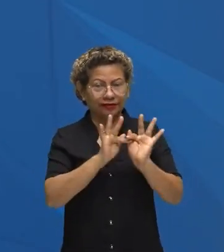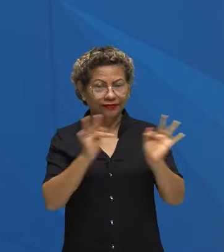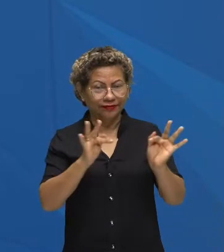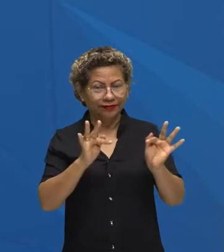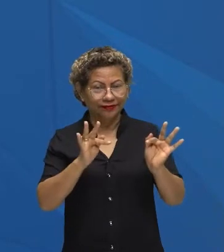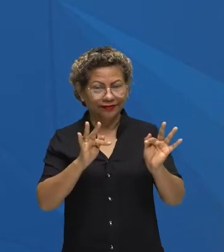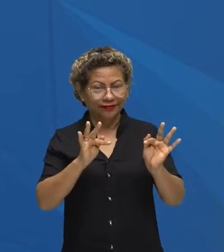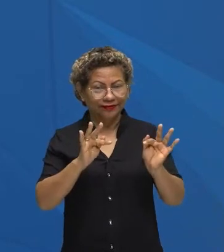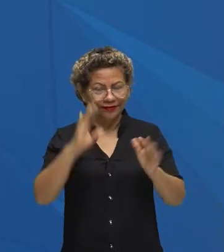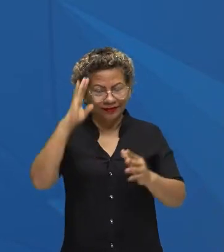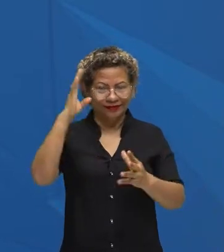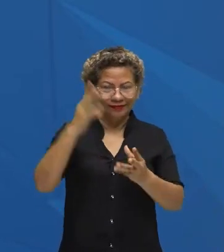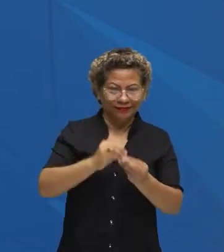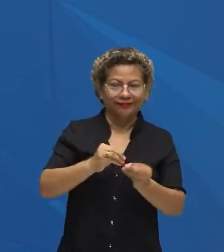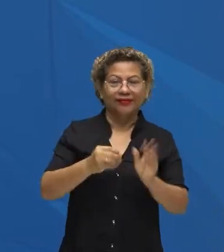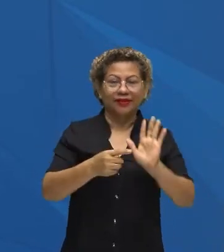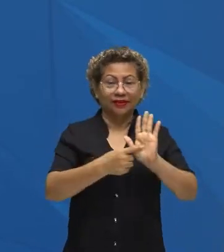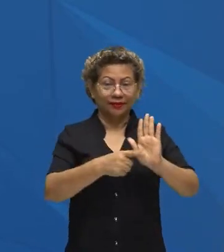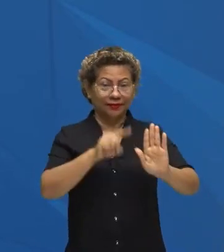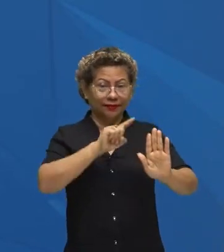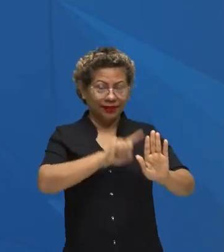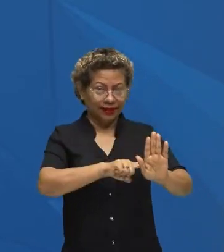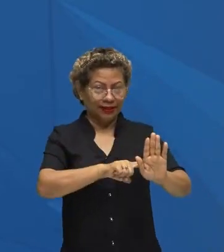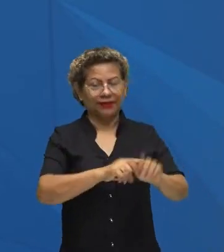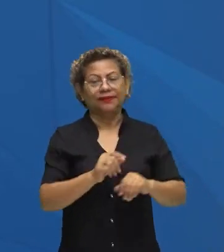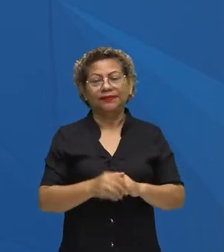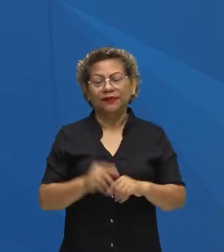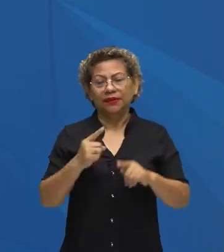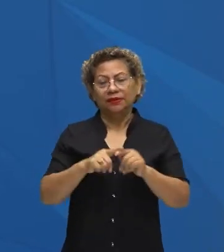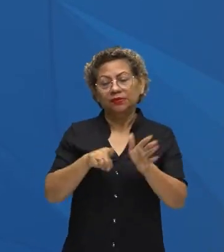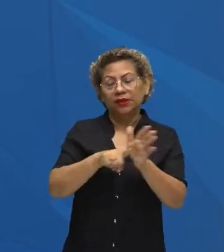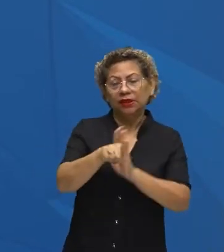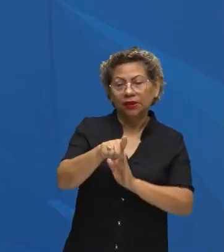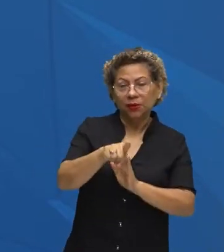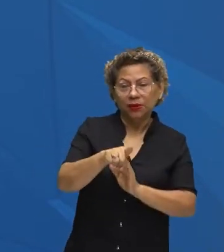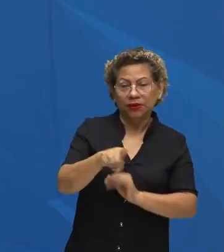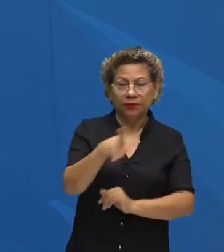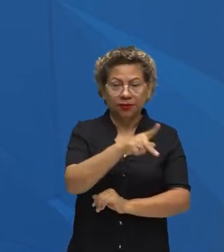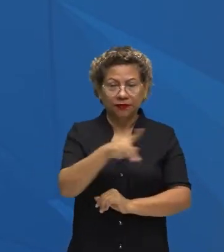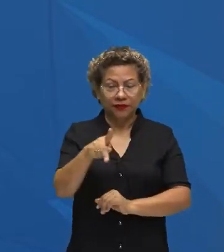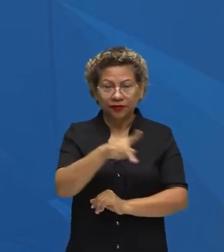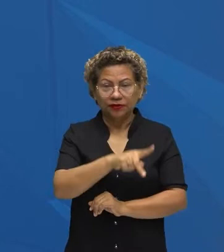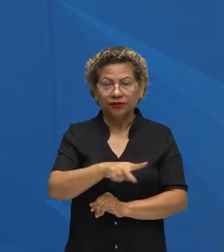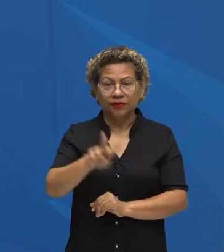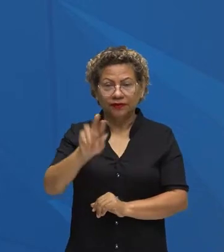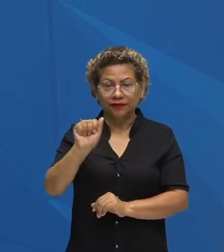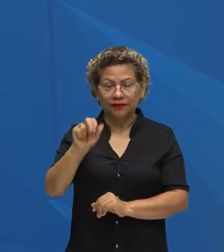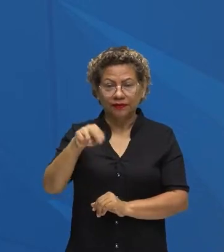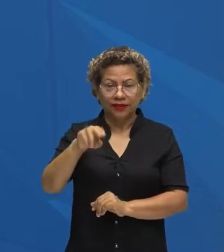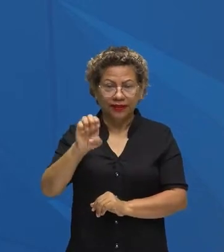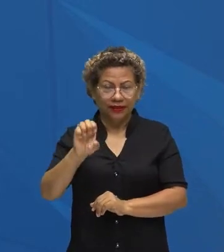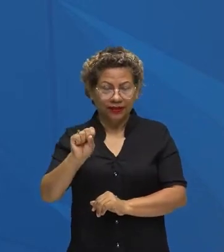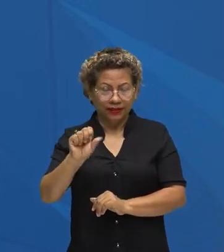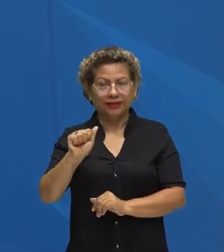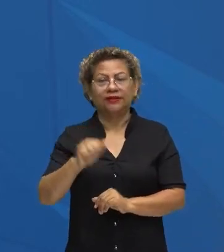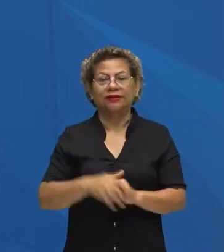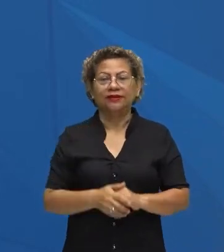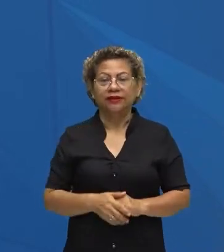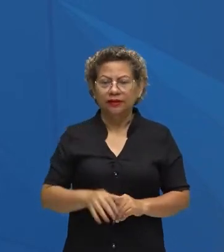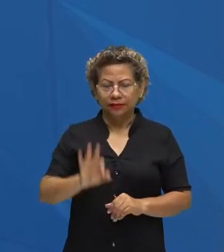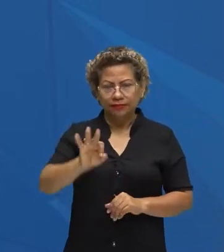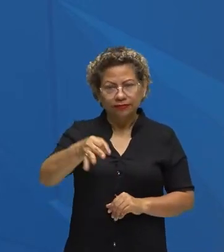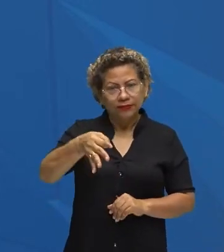Porque a pergunta que eu fiz para a professora Vanessa foi exatamente isso, né, que esses ditados populares, eles possuem